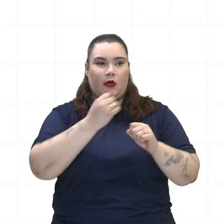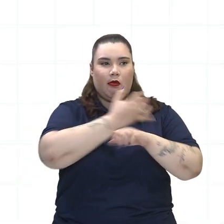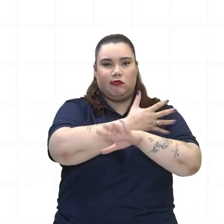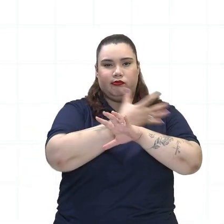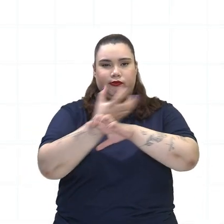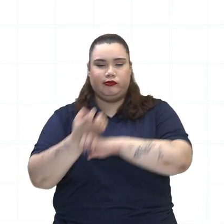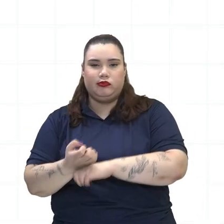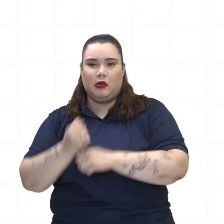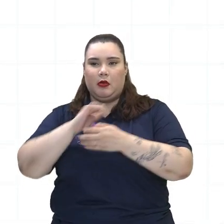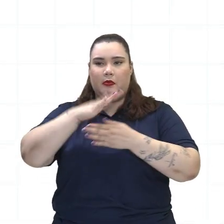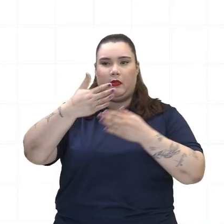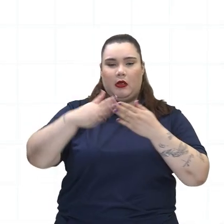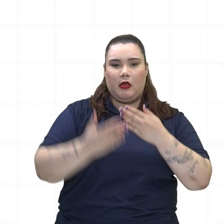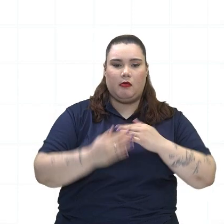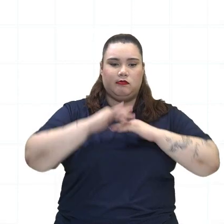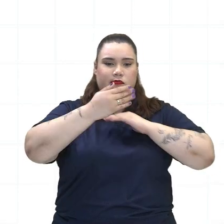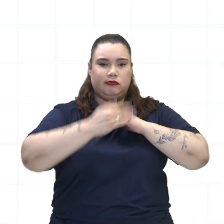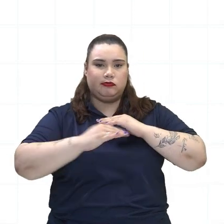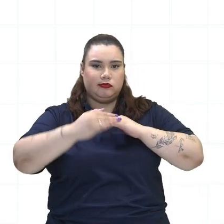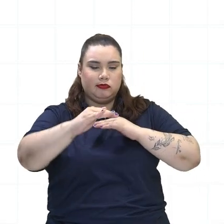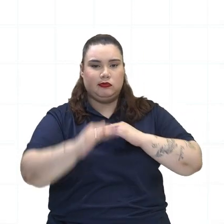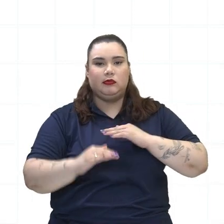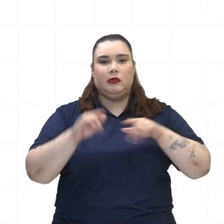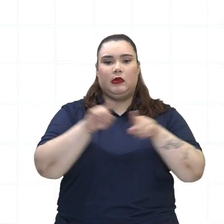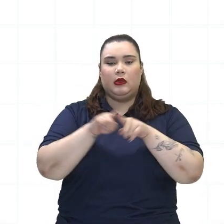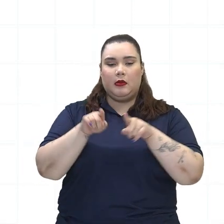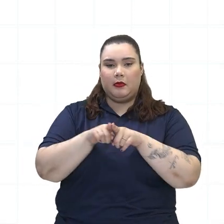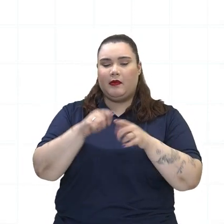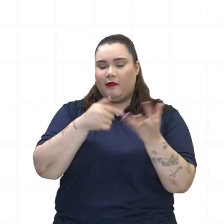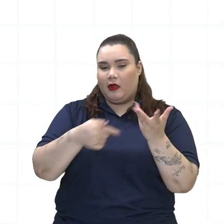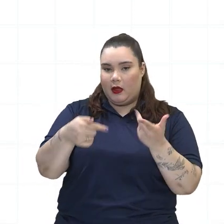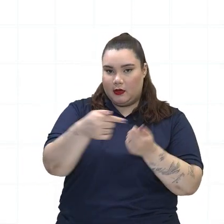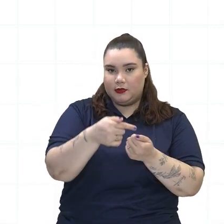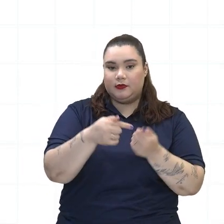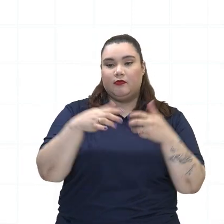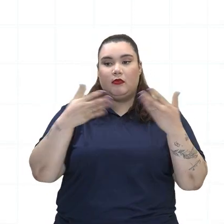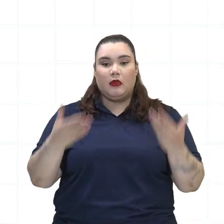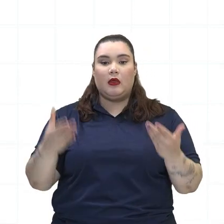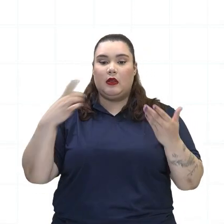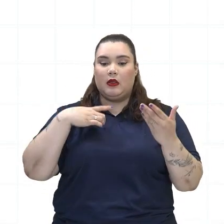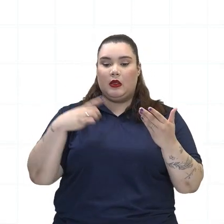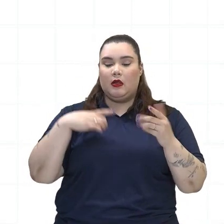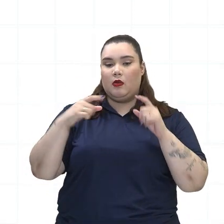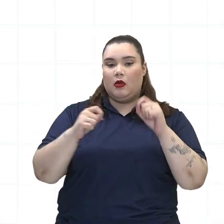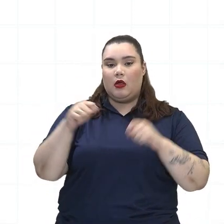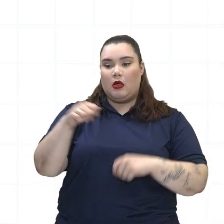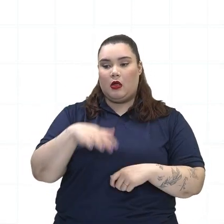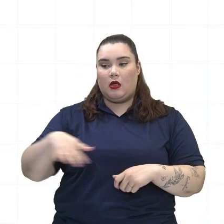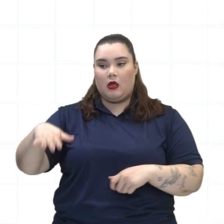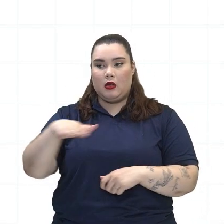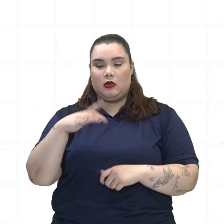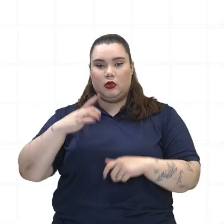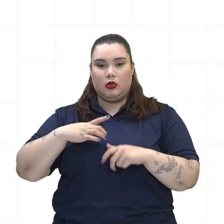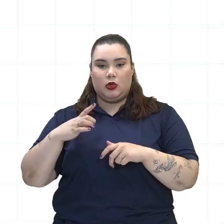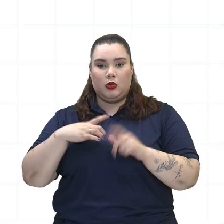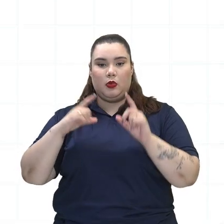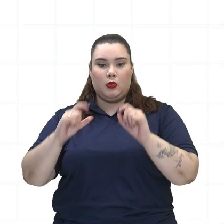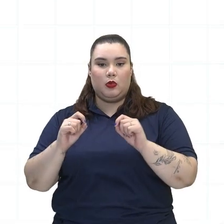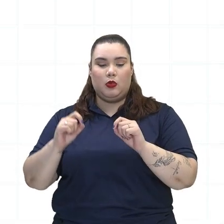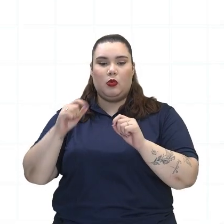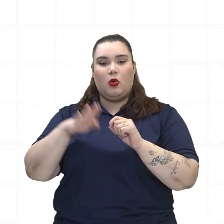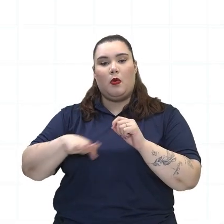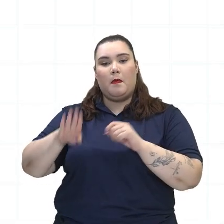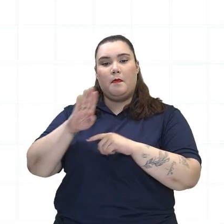Atlântica, Pantanal, Pampa. Também tenho a informação de quantas estão dentro da área continental e quantas existem dentro do bioma